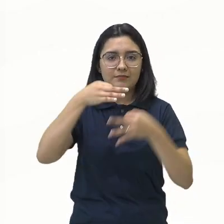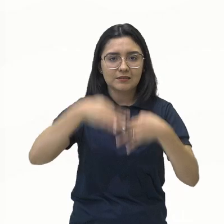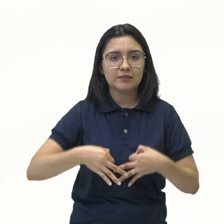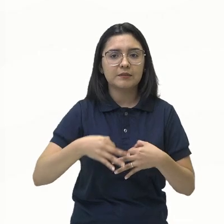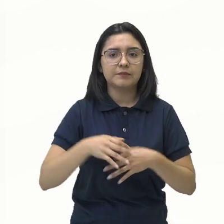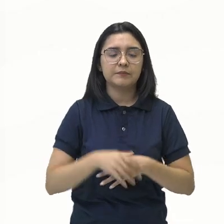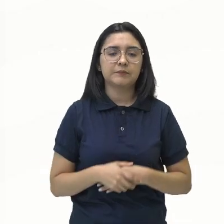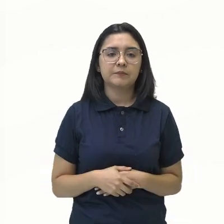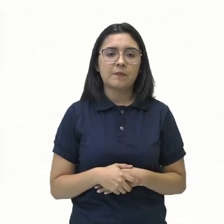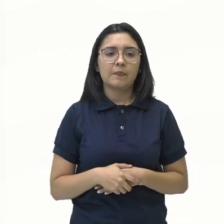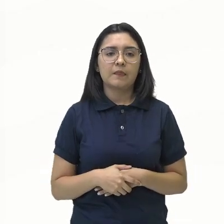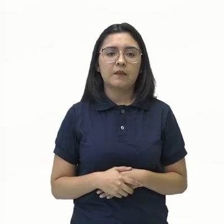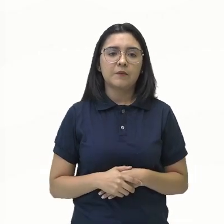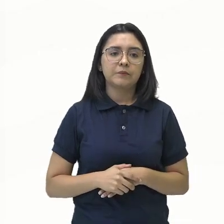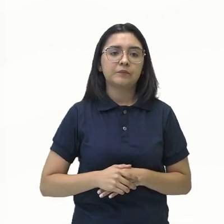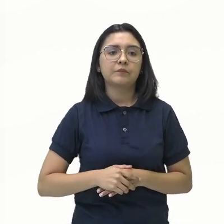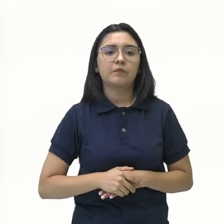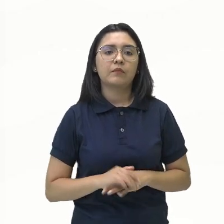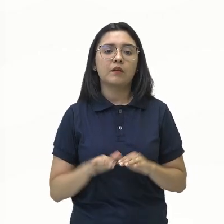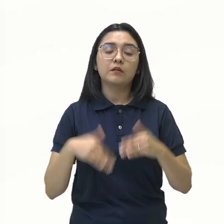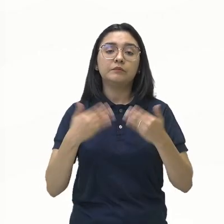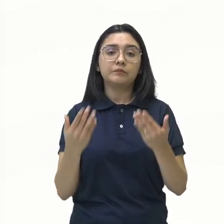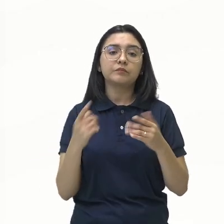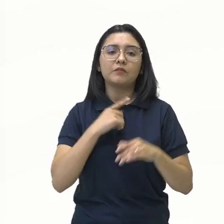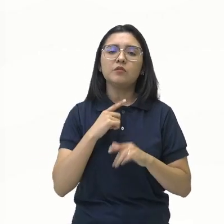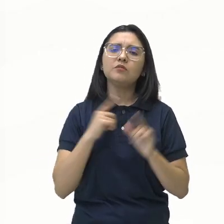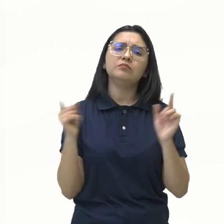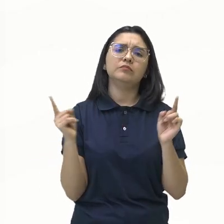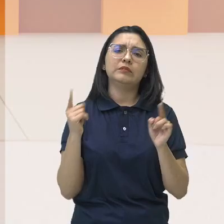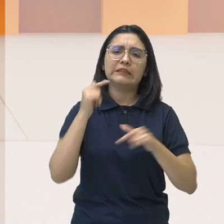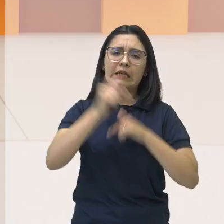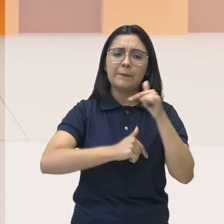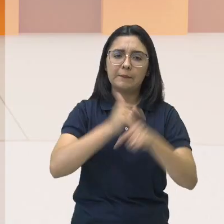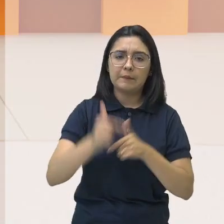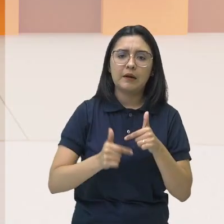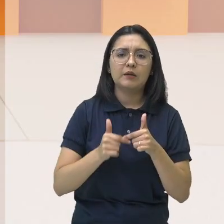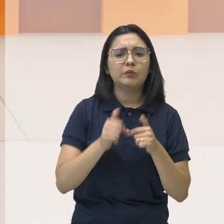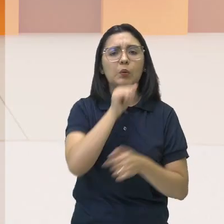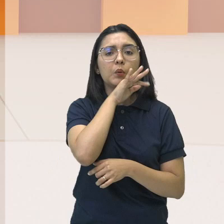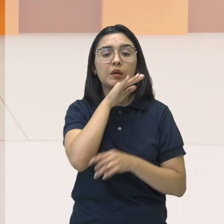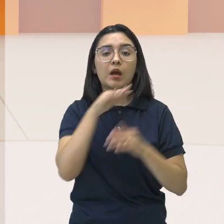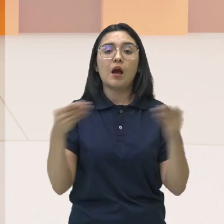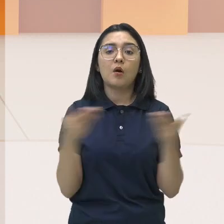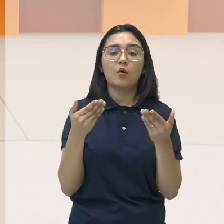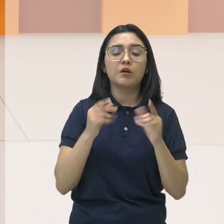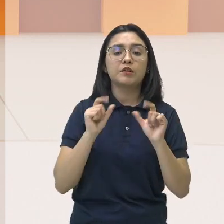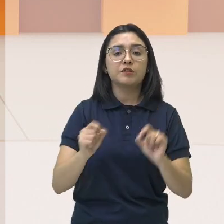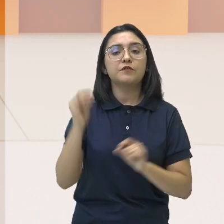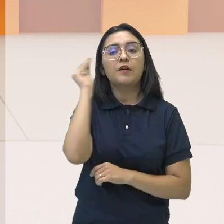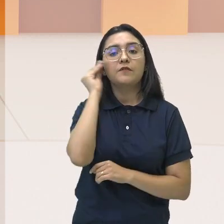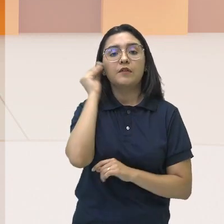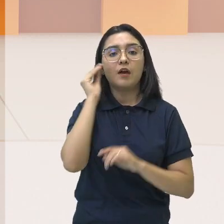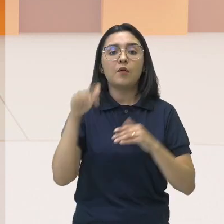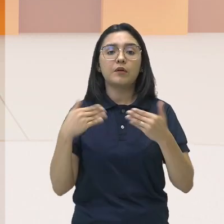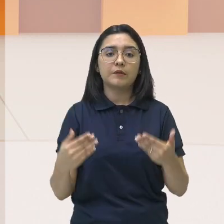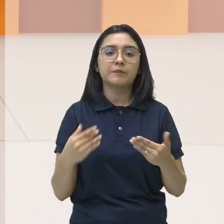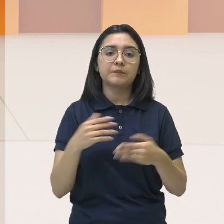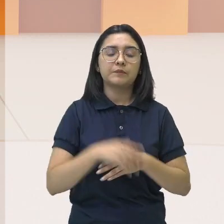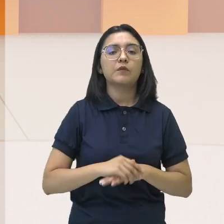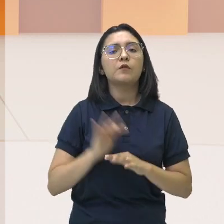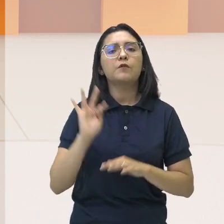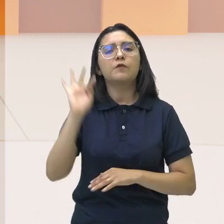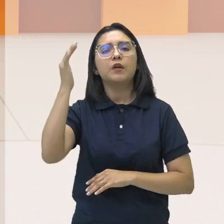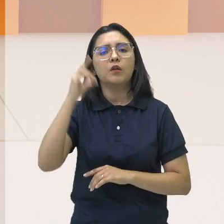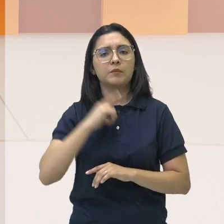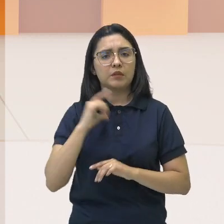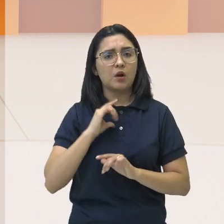um subemprego. Falando em condições precárias de trabalho, a gente vai analisar nesse momento aqui um fenômeno que